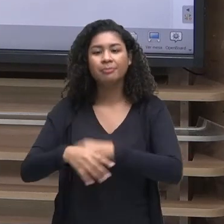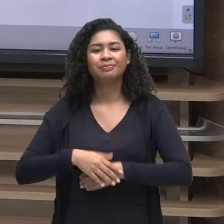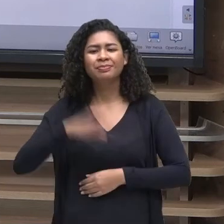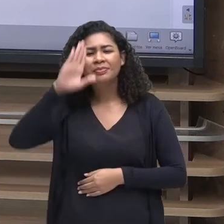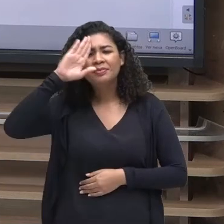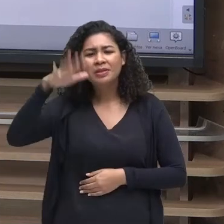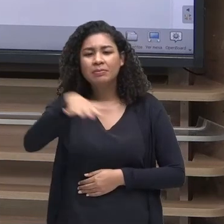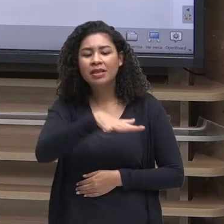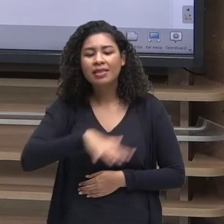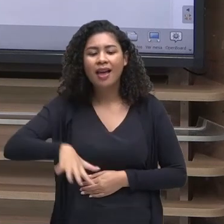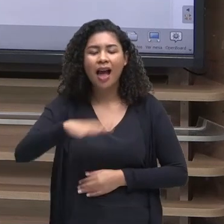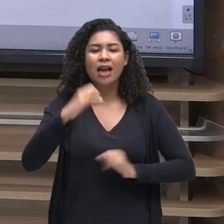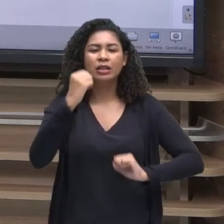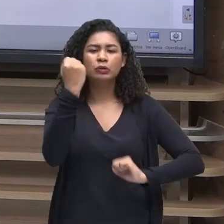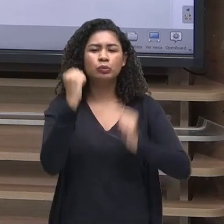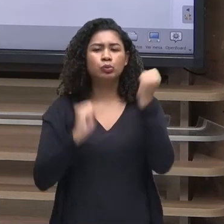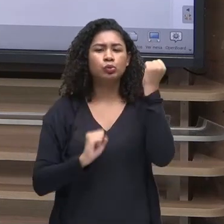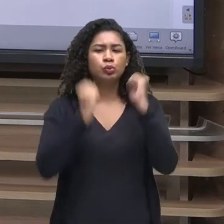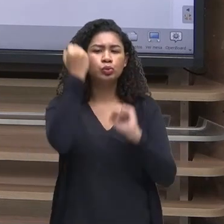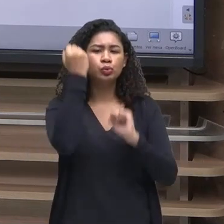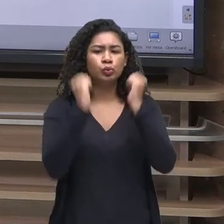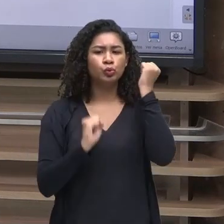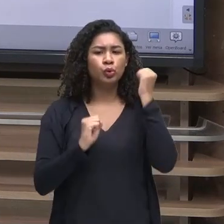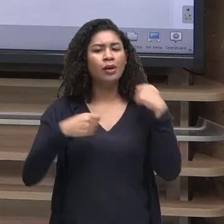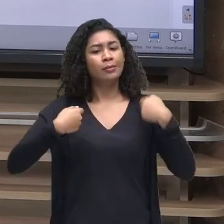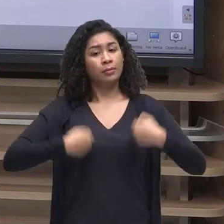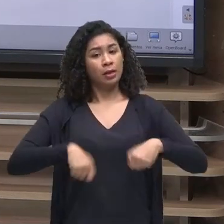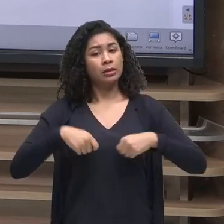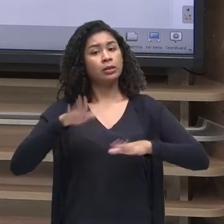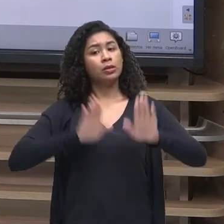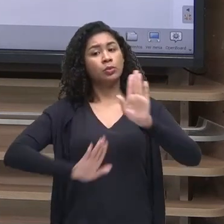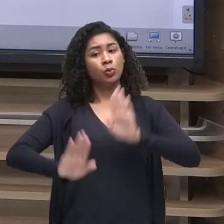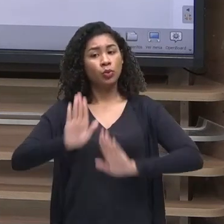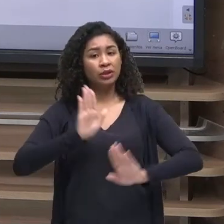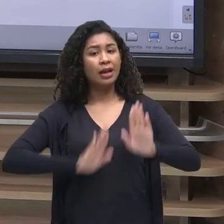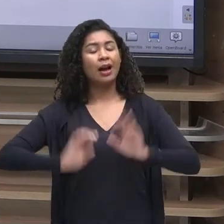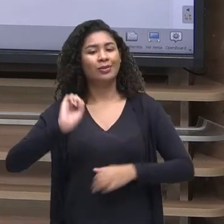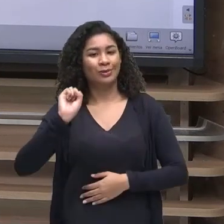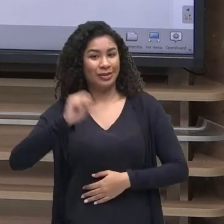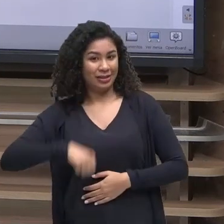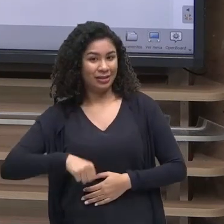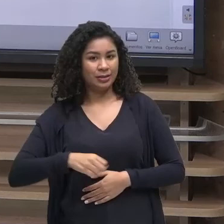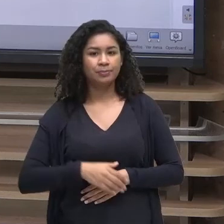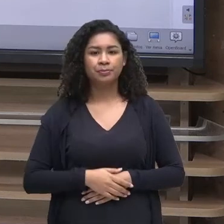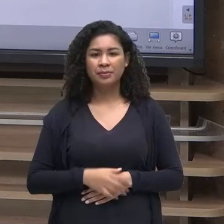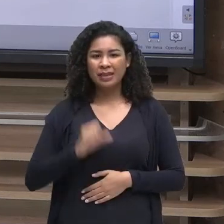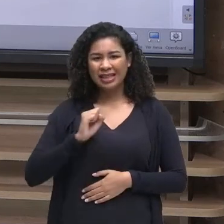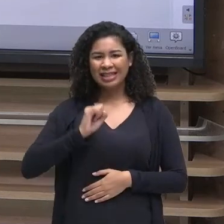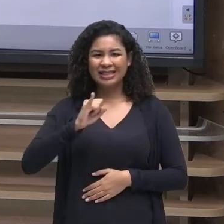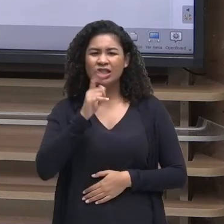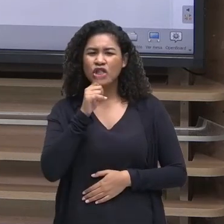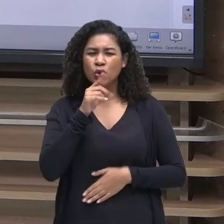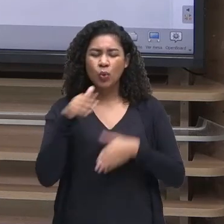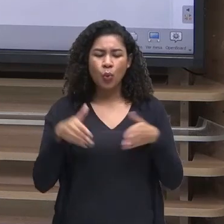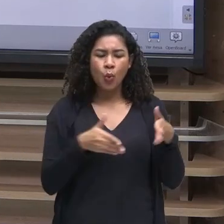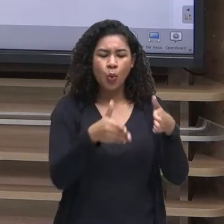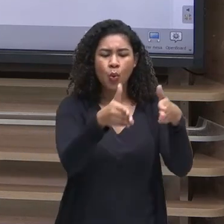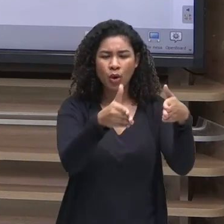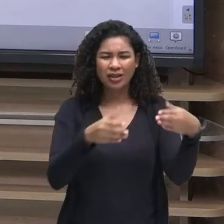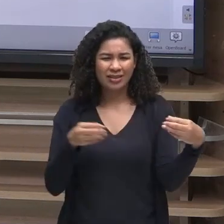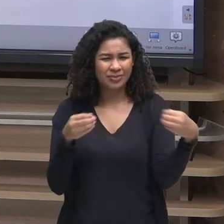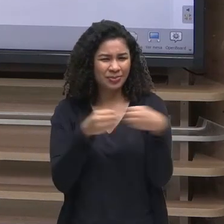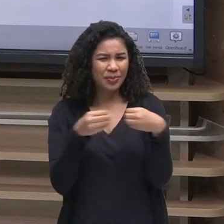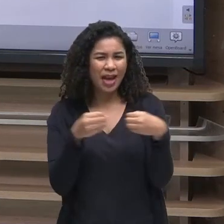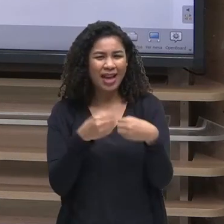na nossa cidade, né, precisa ter esse cuidado, porque se jogar num rio próximo, esse rio, né, como a gente viu no vídeo